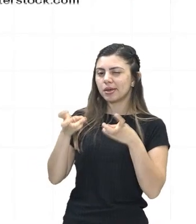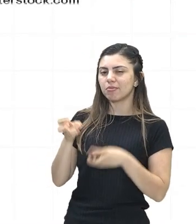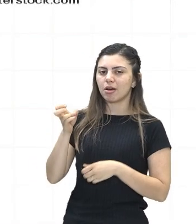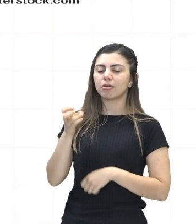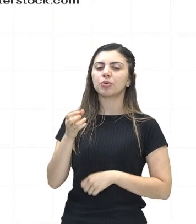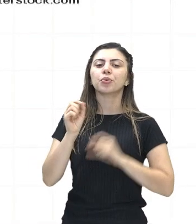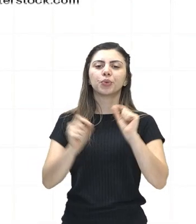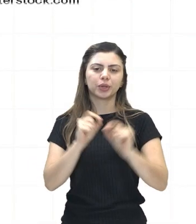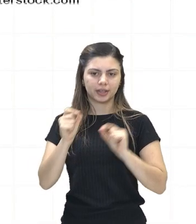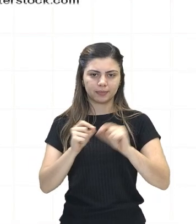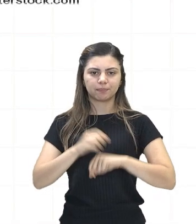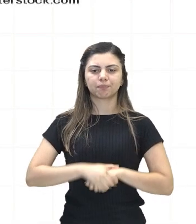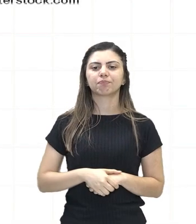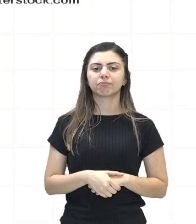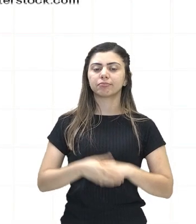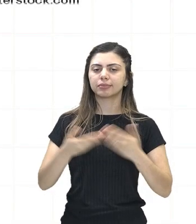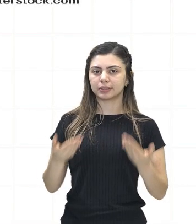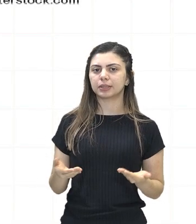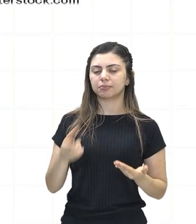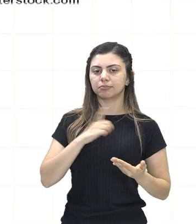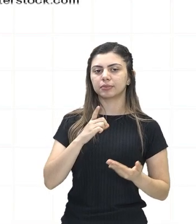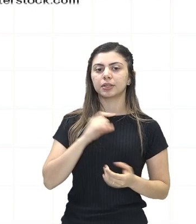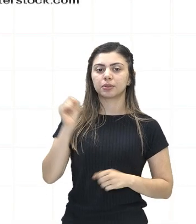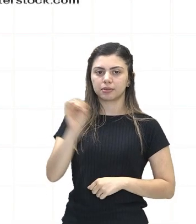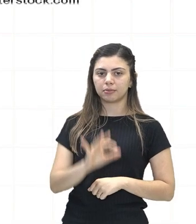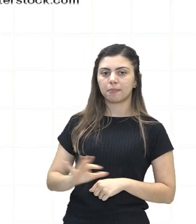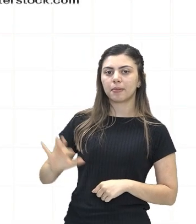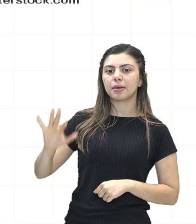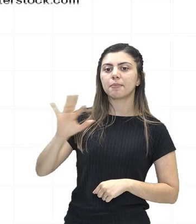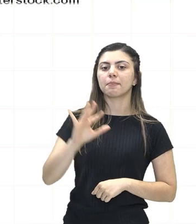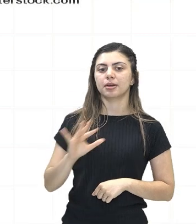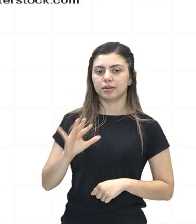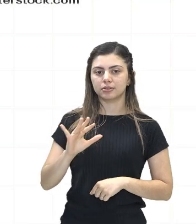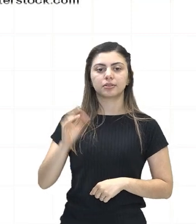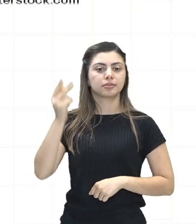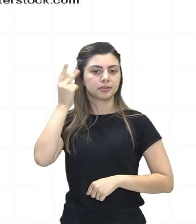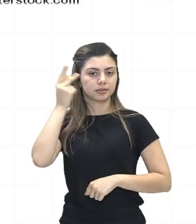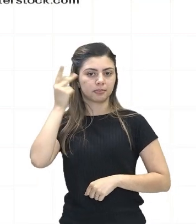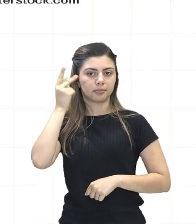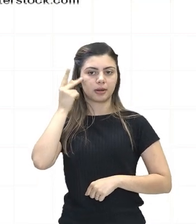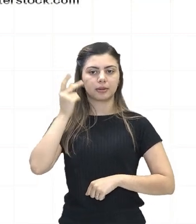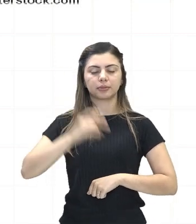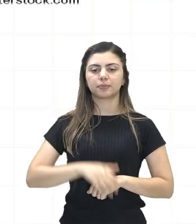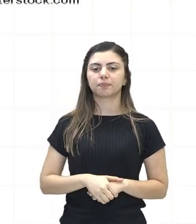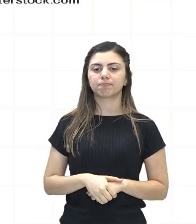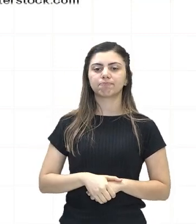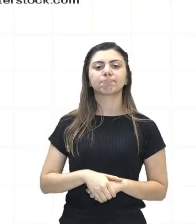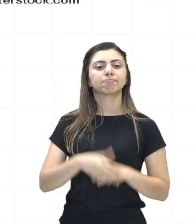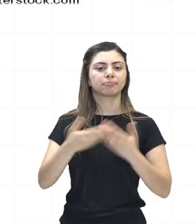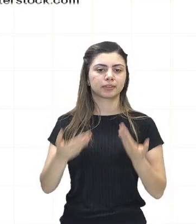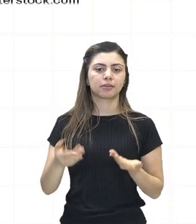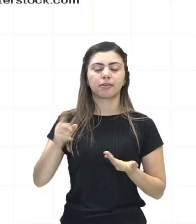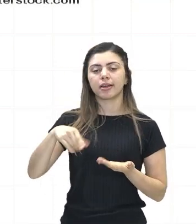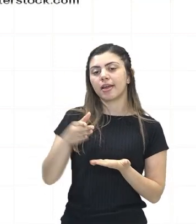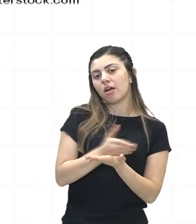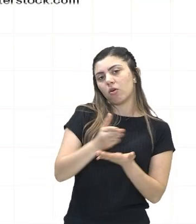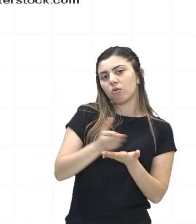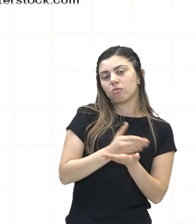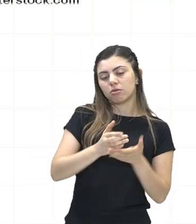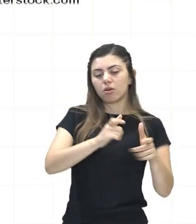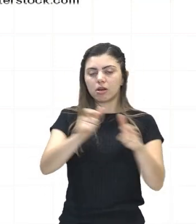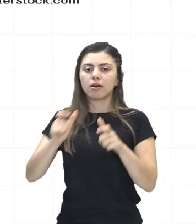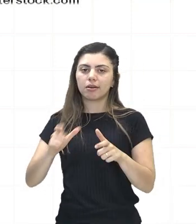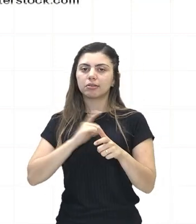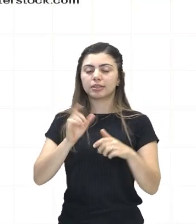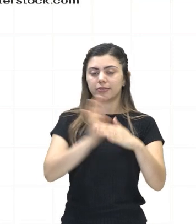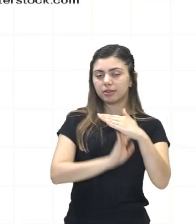né? Olha essa imagem, né, que mostra o bairro da Liberdade lá em São Paulo, né? São basicamente algumas áreas que receberam muitos imigrantes